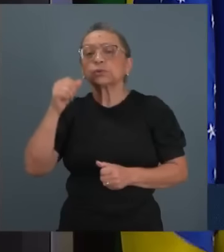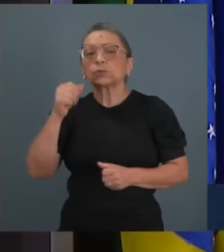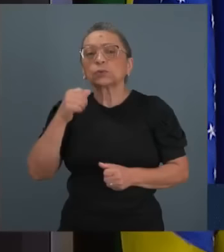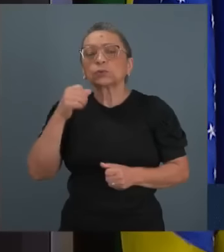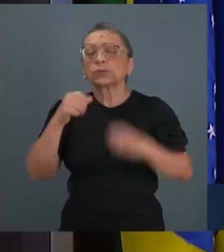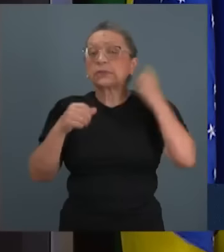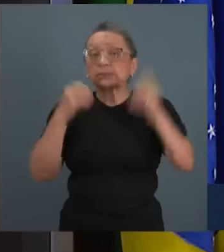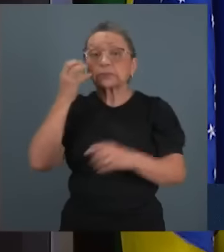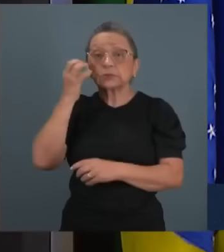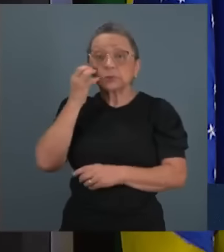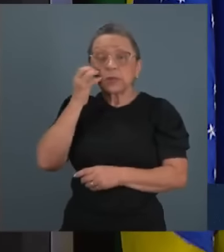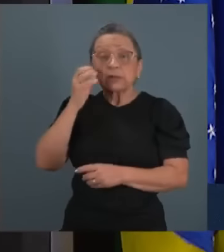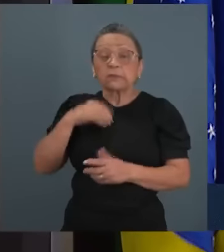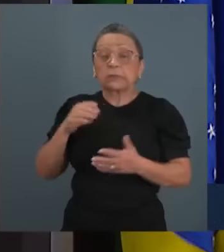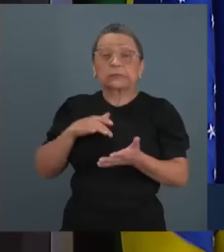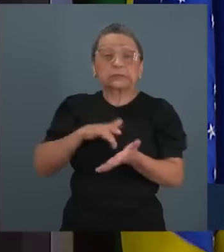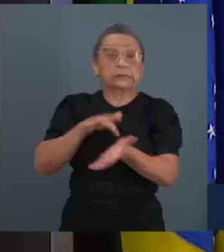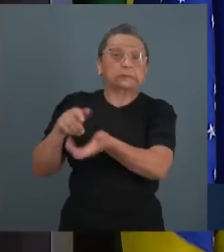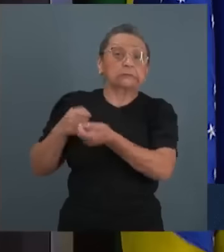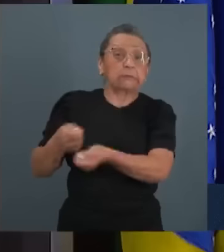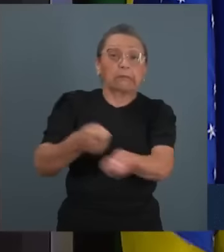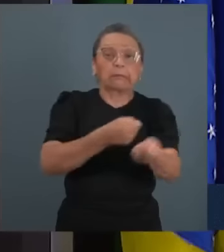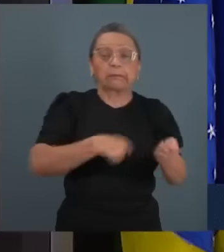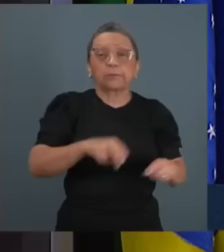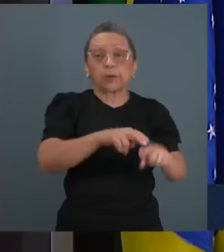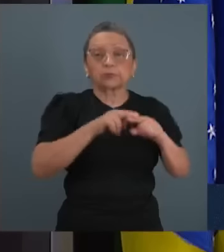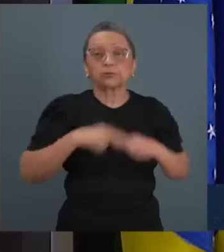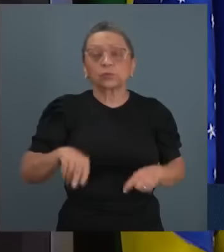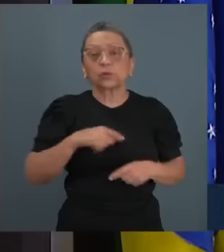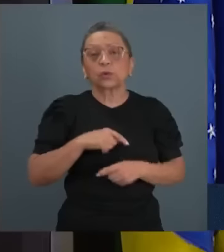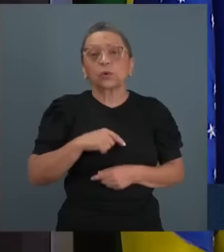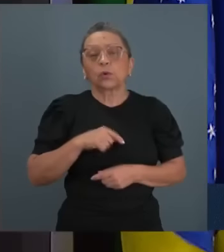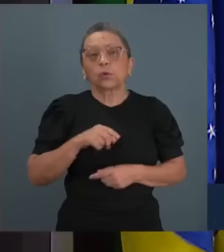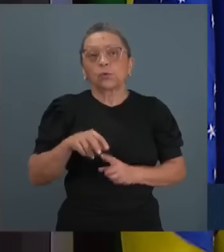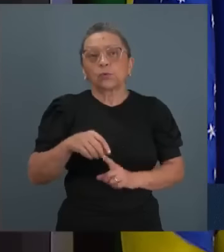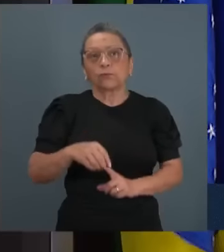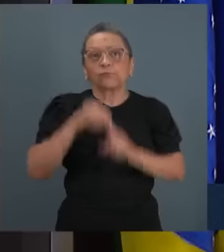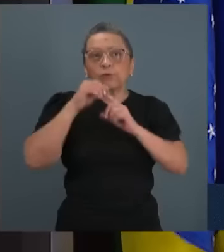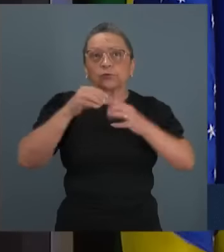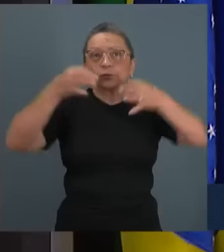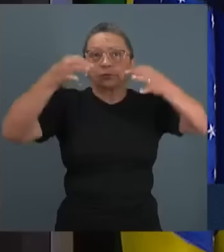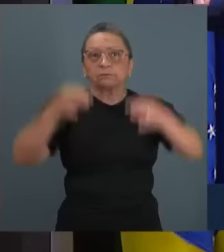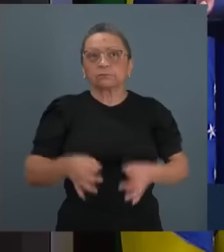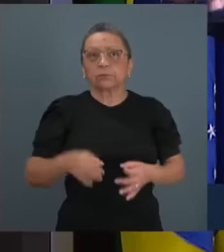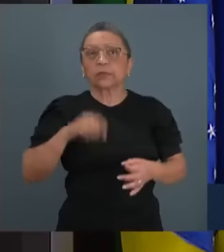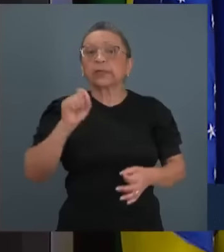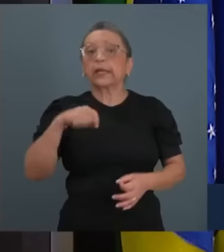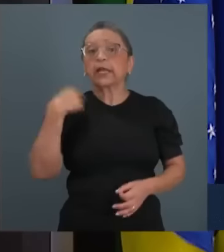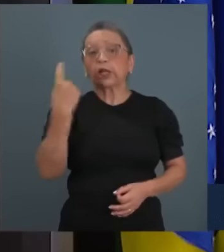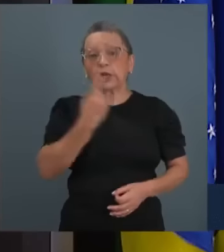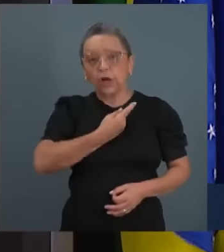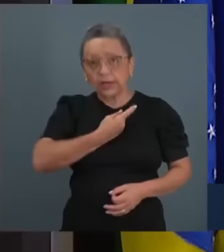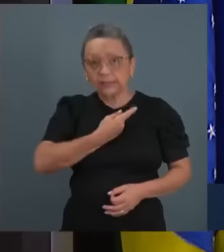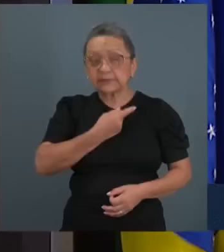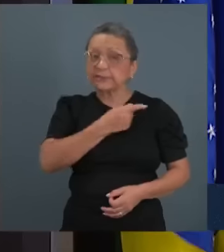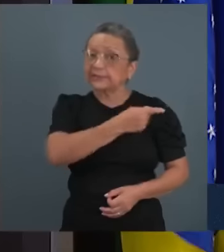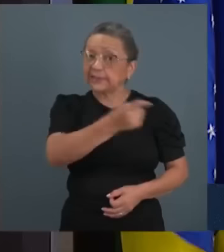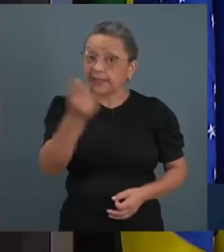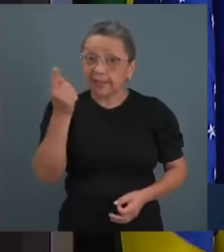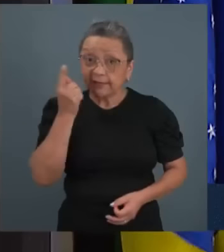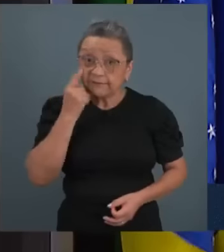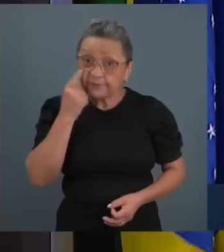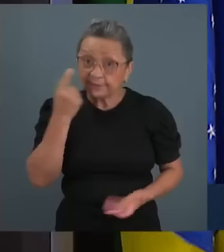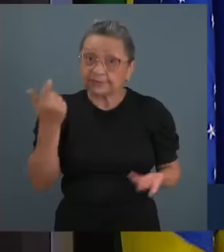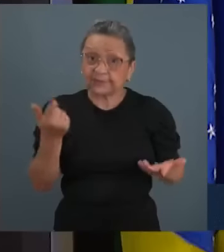poder sobre outro em virtude do famigerado foro privilegiado. Que nós, e aí seja justiça seja